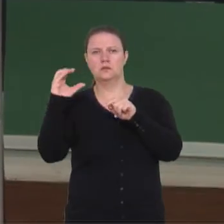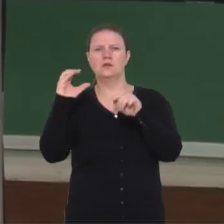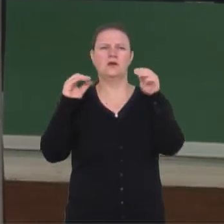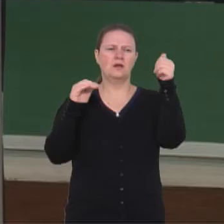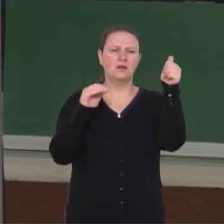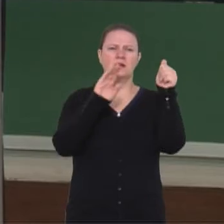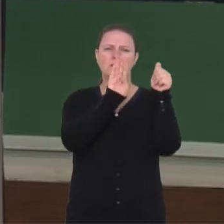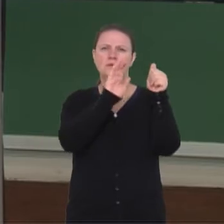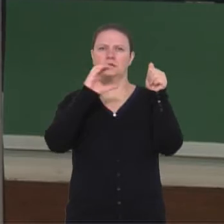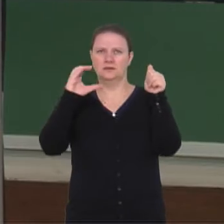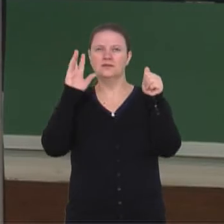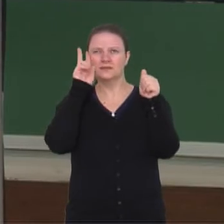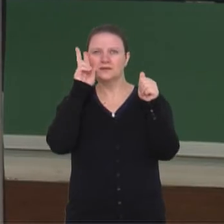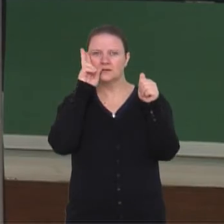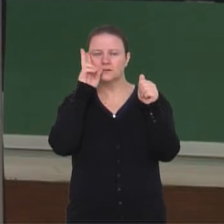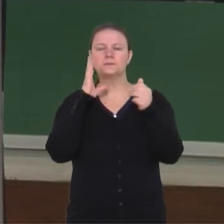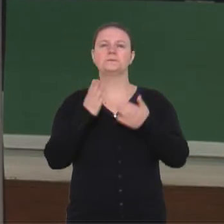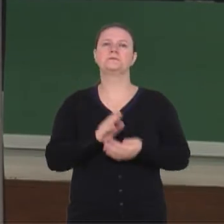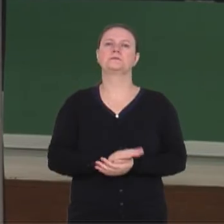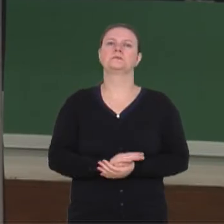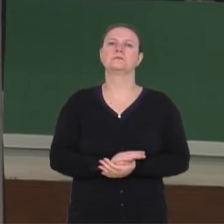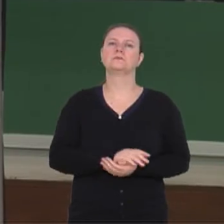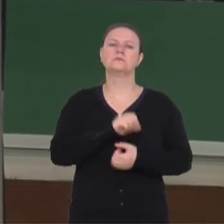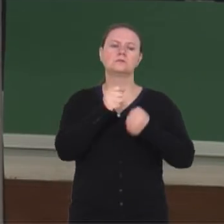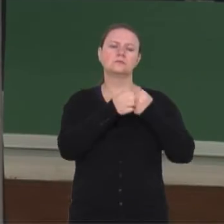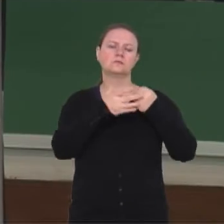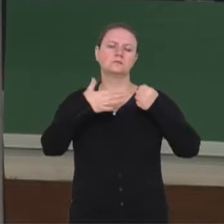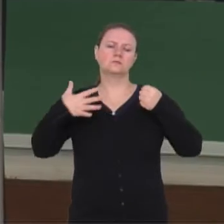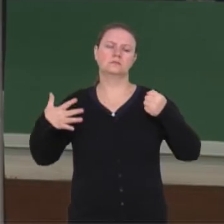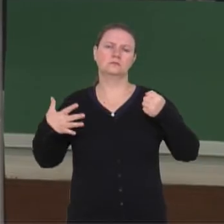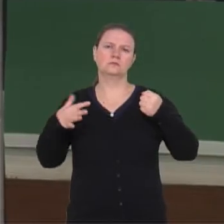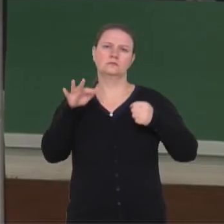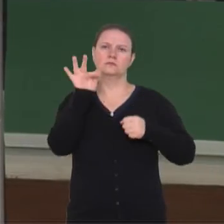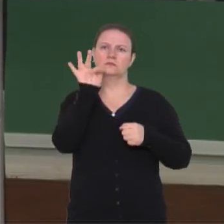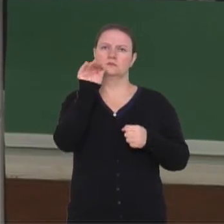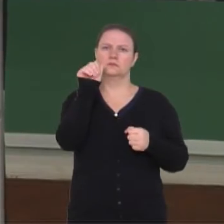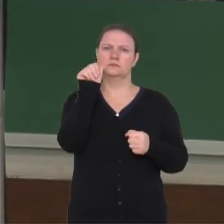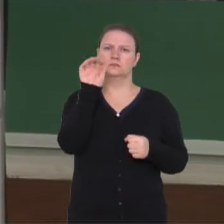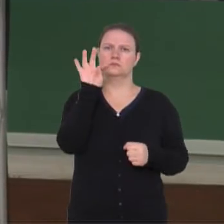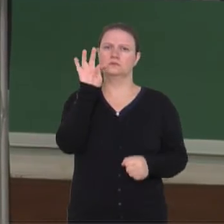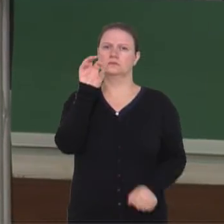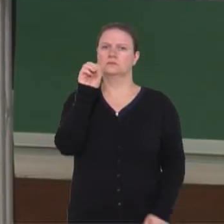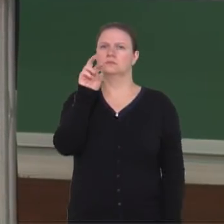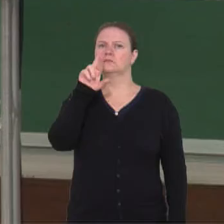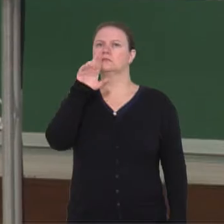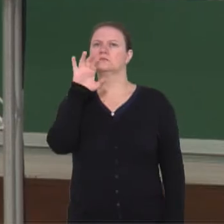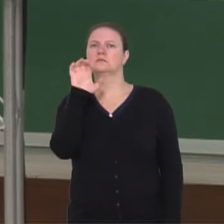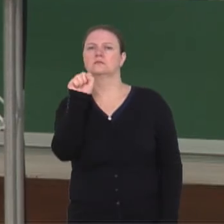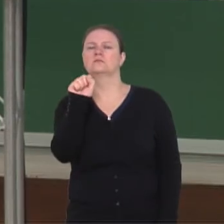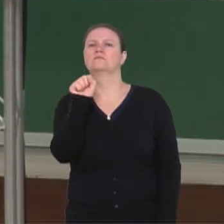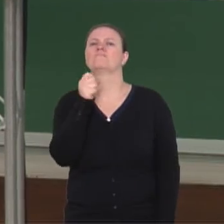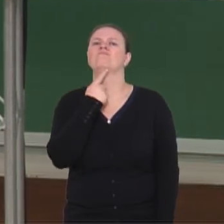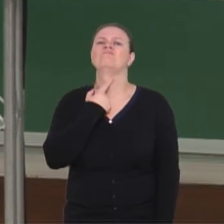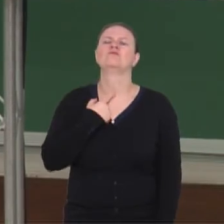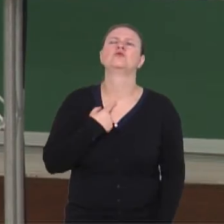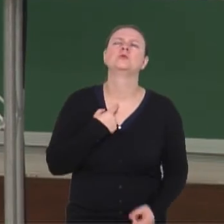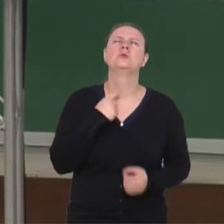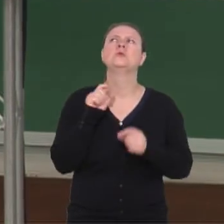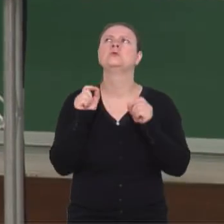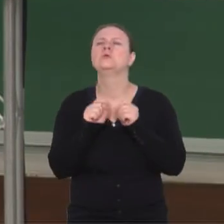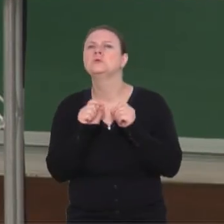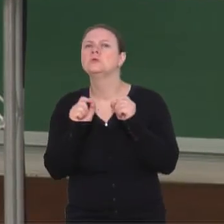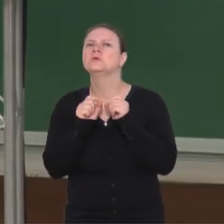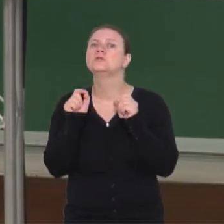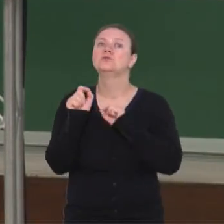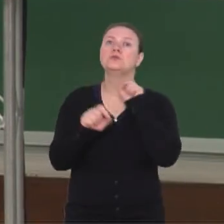aqui, ó, vamos decompor em fatores. O que é decompor em fatores o polinômio? O desejo que a gente tem é transformar um polinômio de